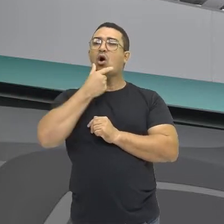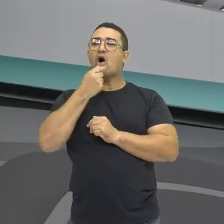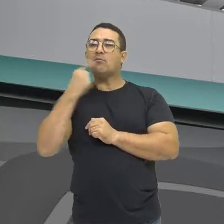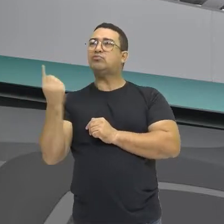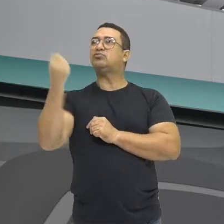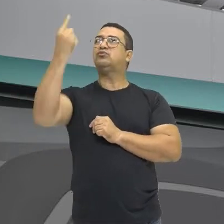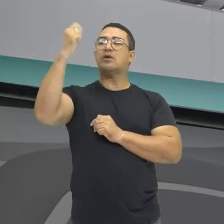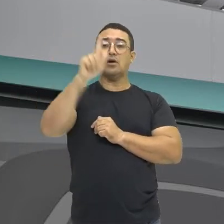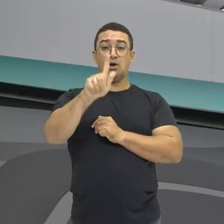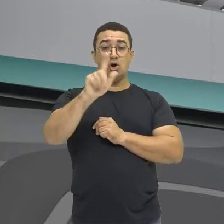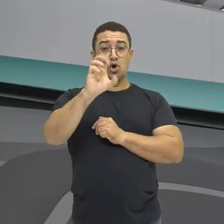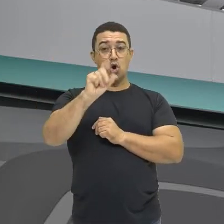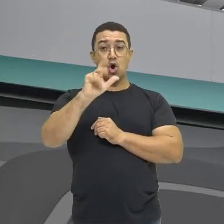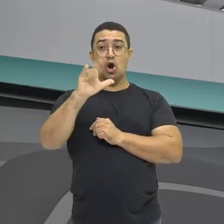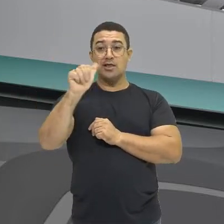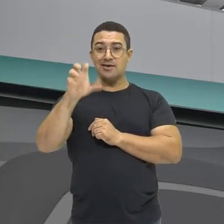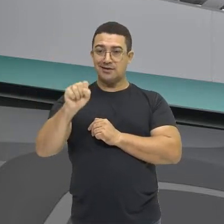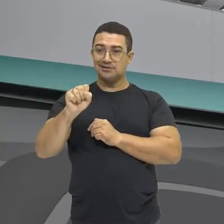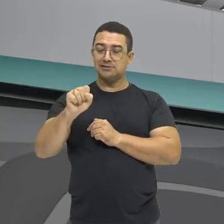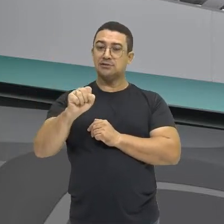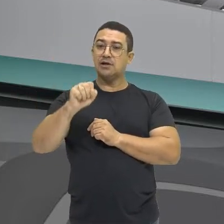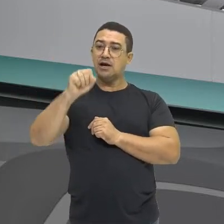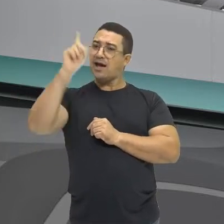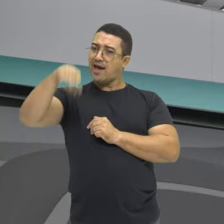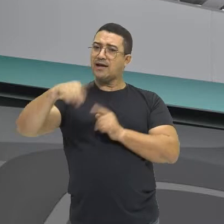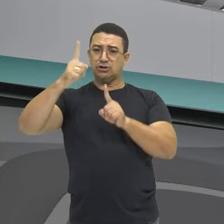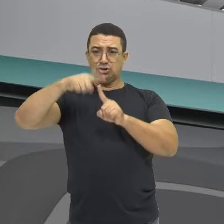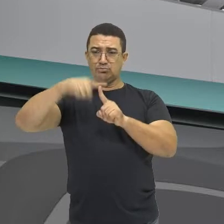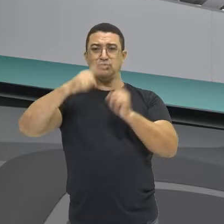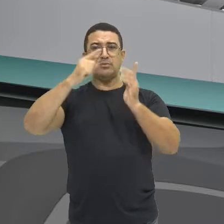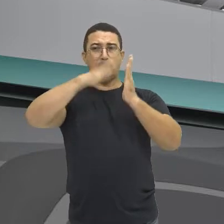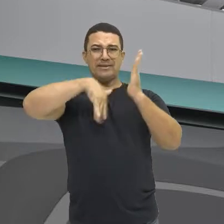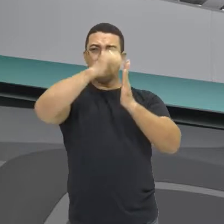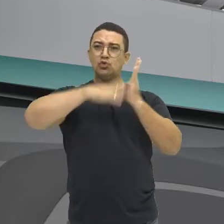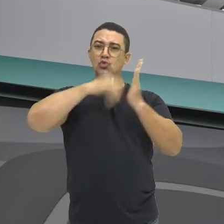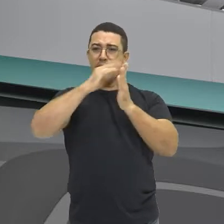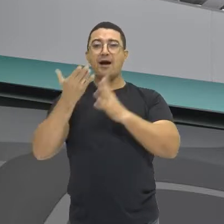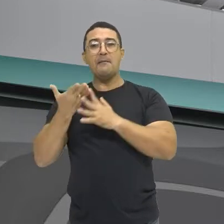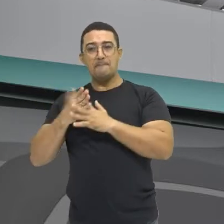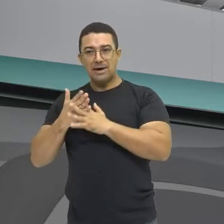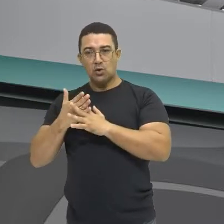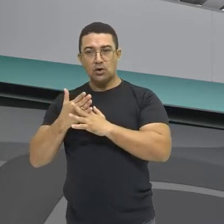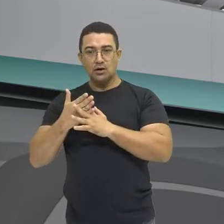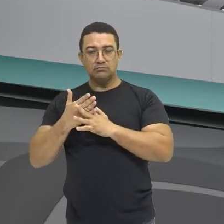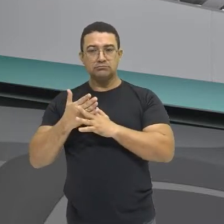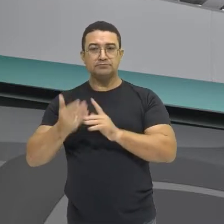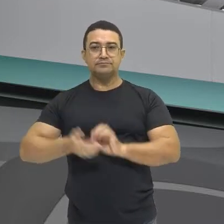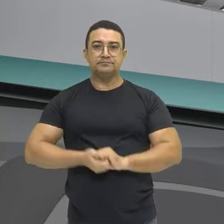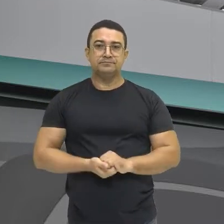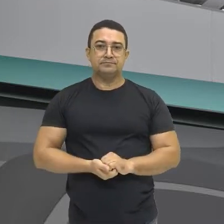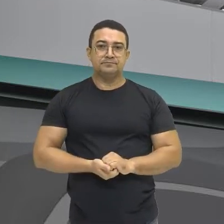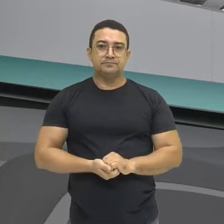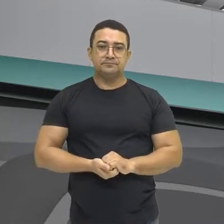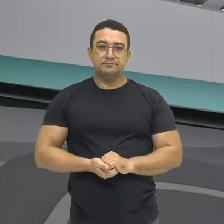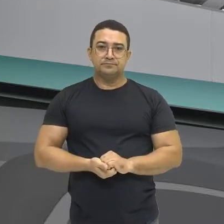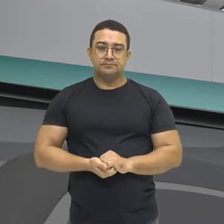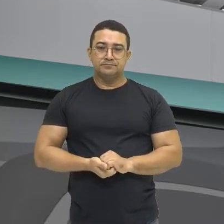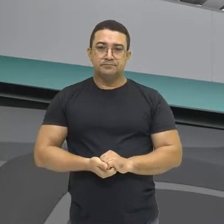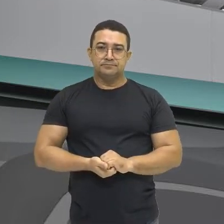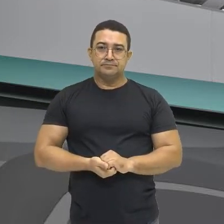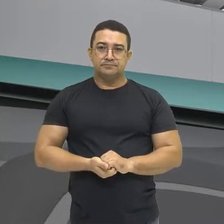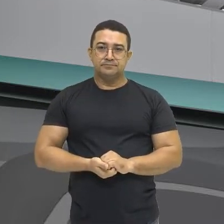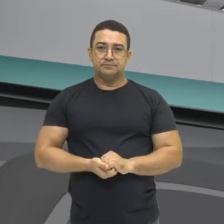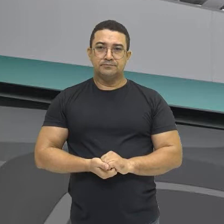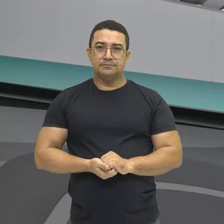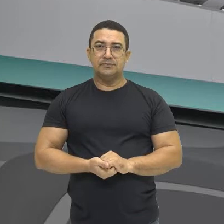barroca. Nós tínhamos um padrão, né? Um padrão dessa pintura, tá? Então, o que era?